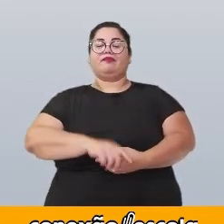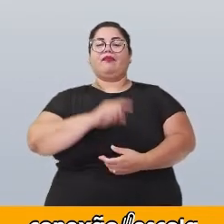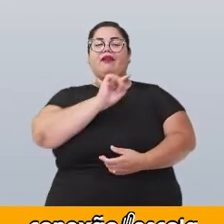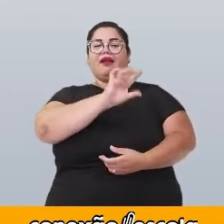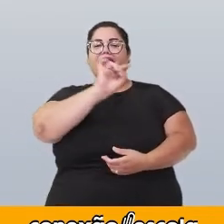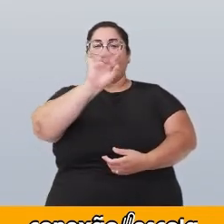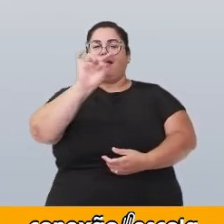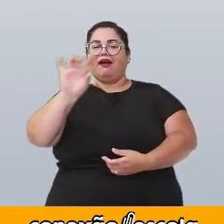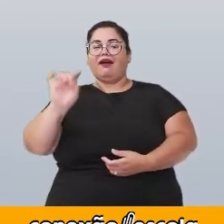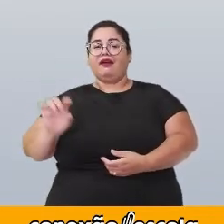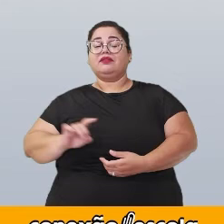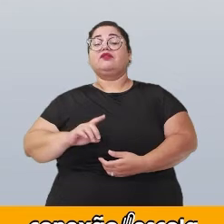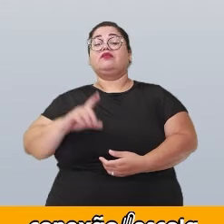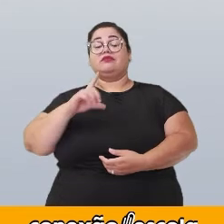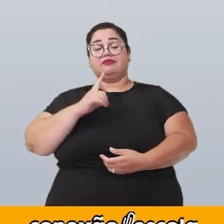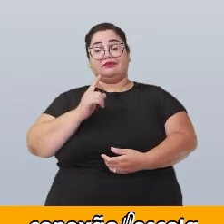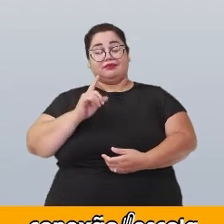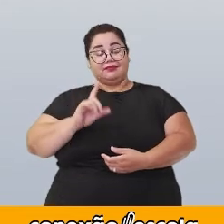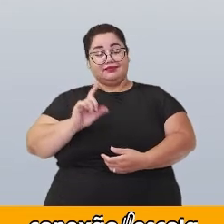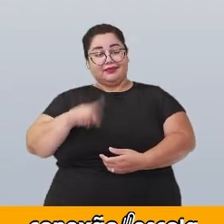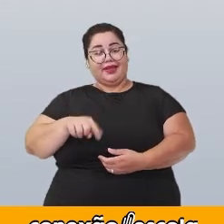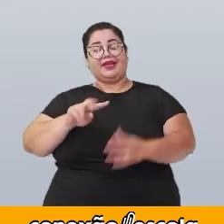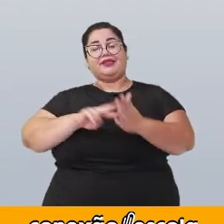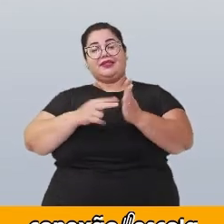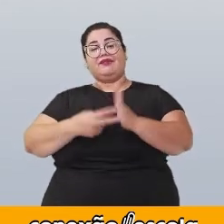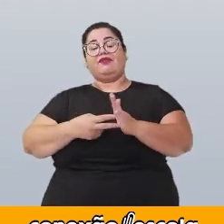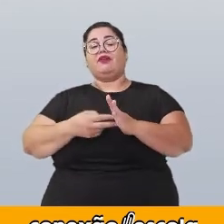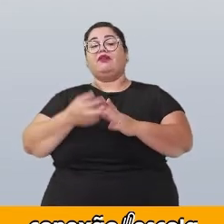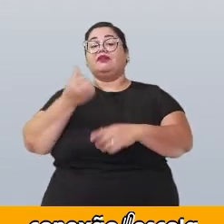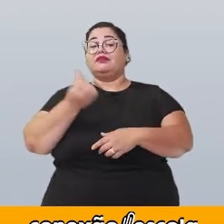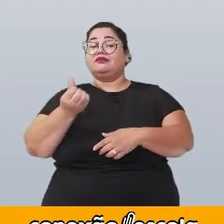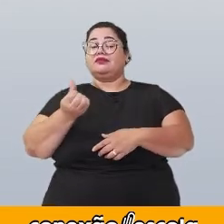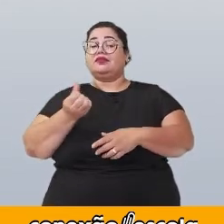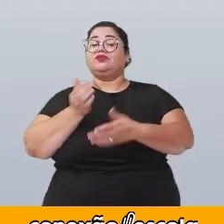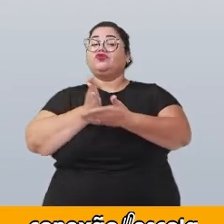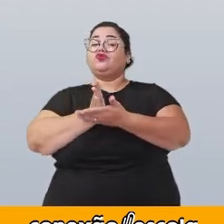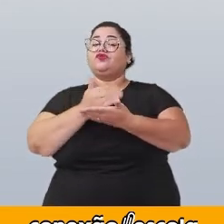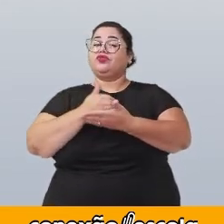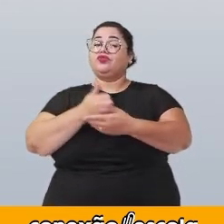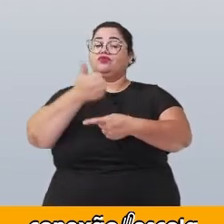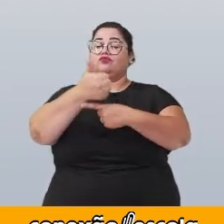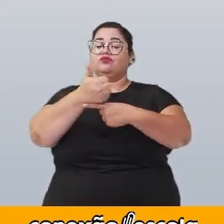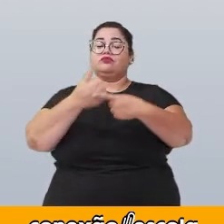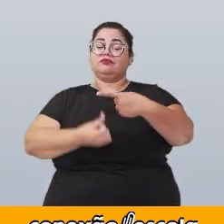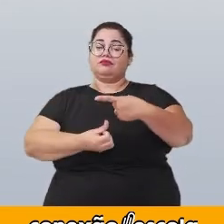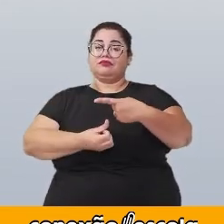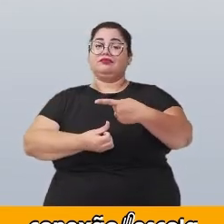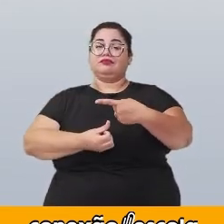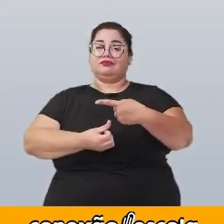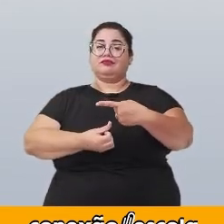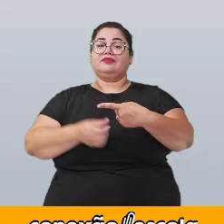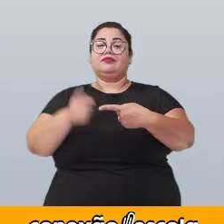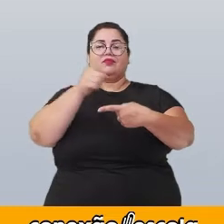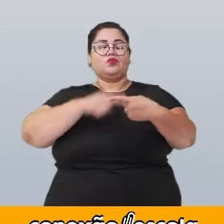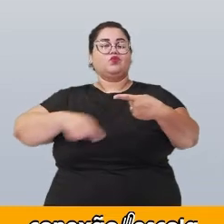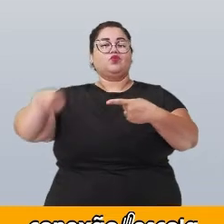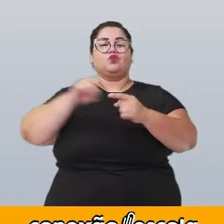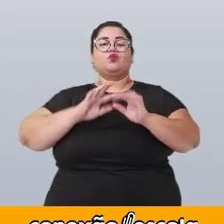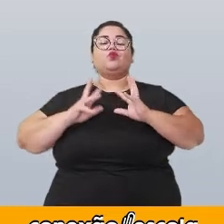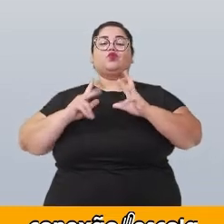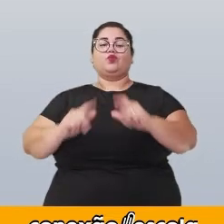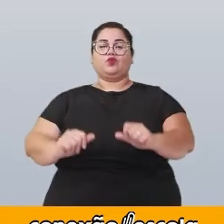Cada uma dessas partes representa a sexta parte, que eu também chamo de 1/6 da